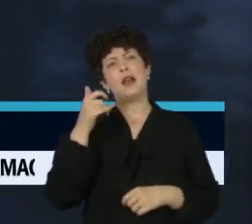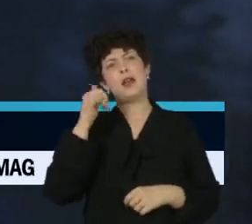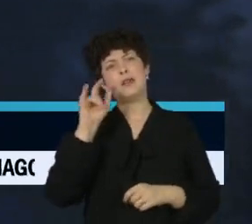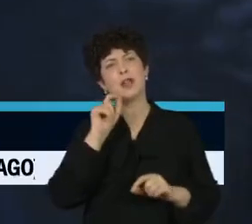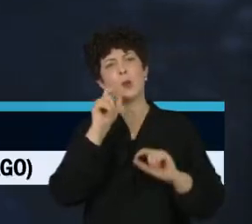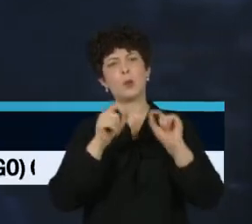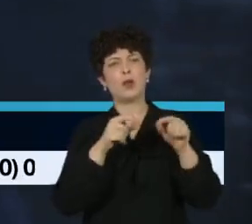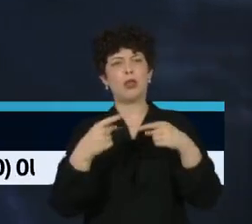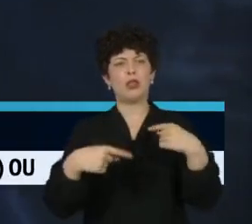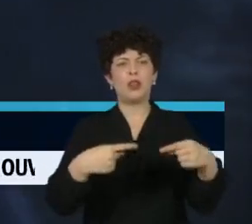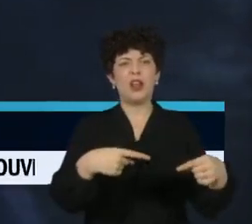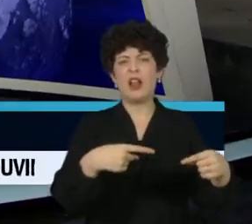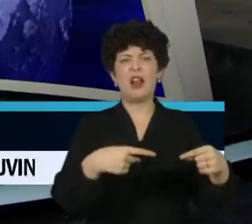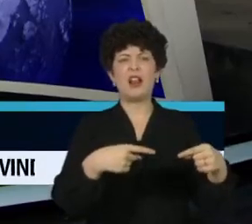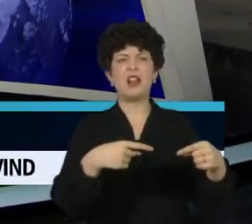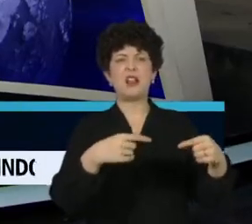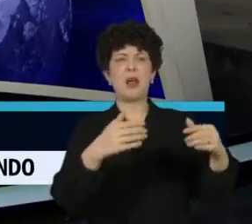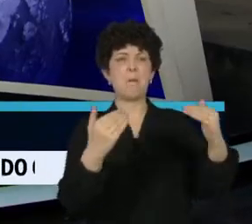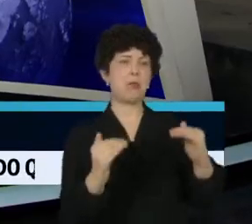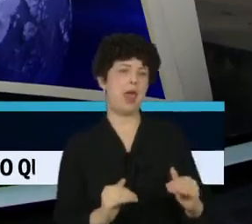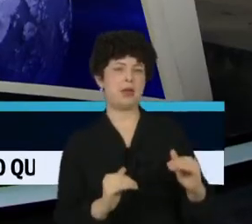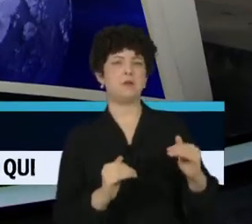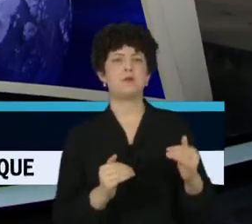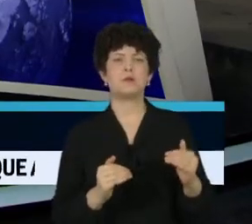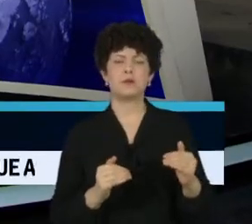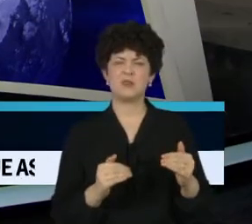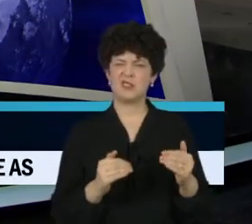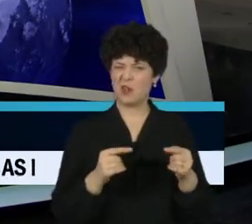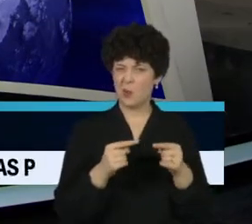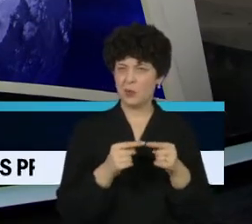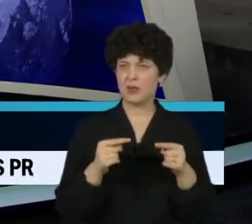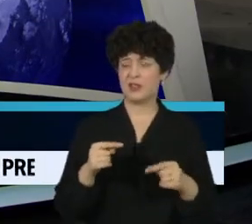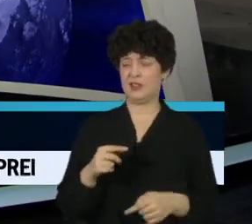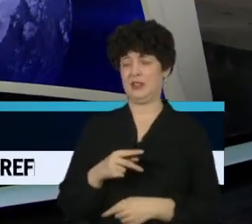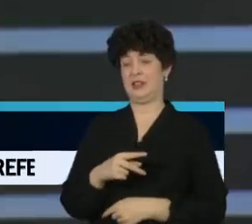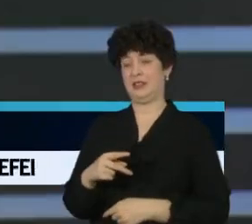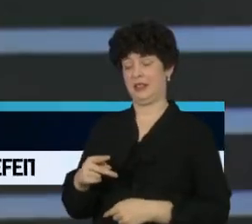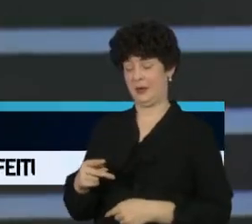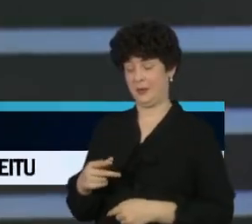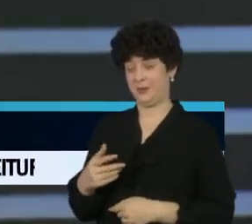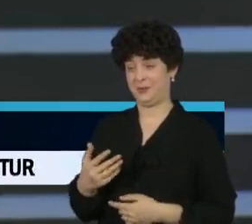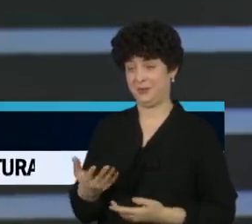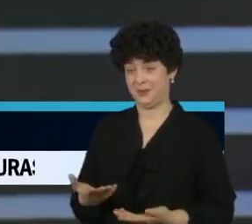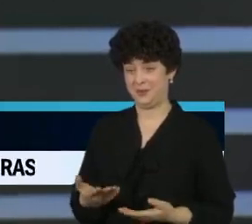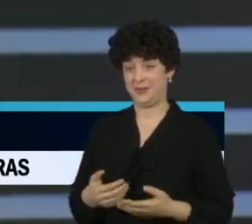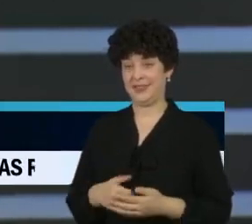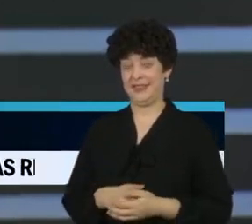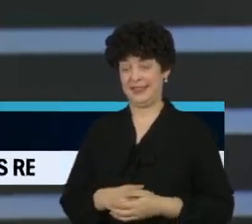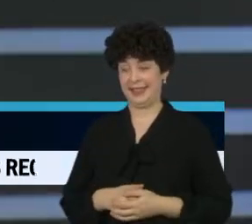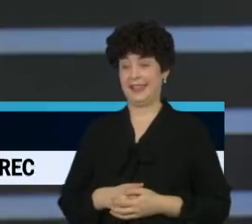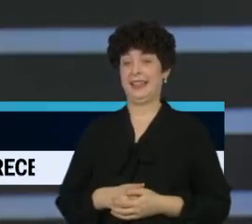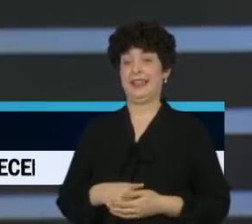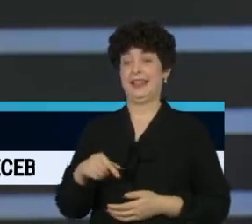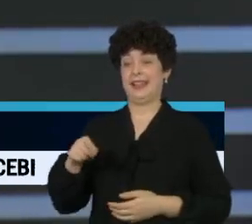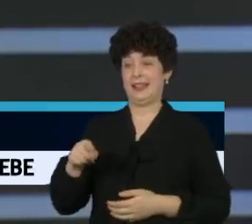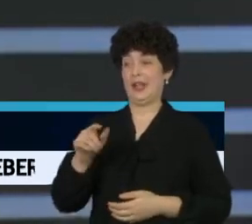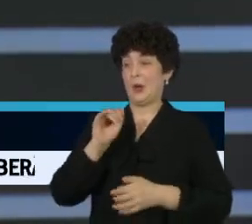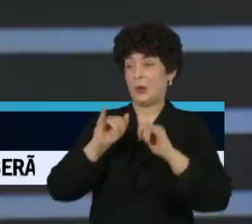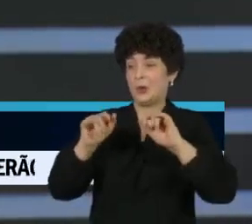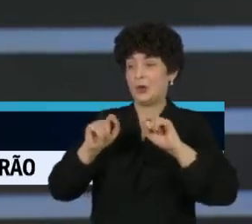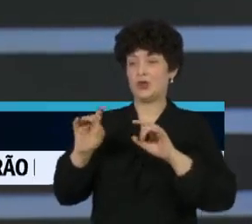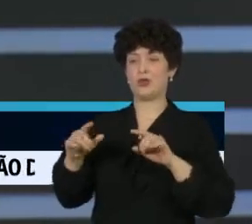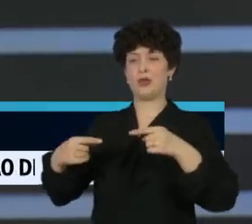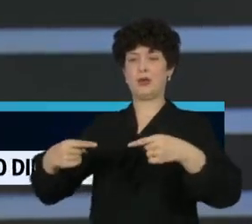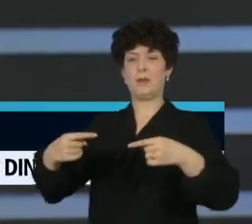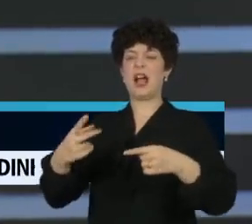nível dos debates. Faz algum sentido, capaz? Olha, o presidente, eu vou dizer uma coisa para você, acabou de falar que só vai participar de debate